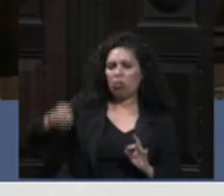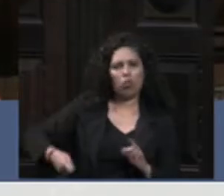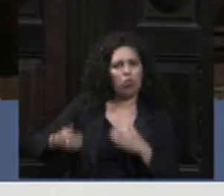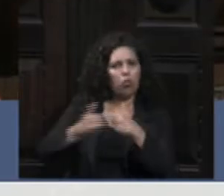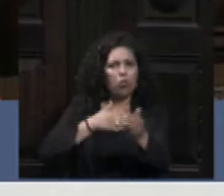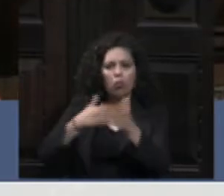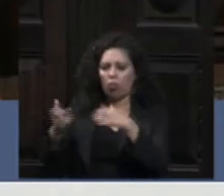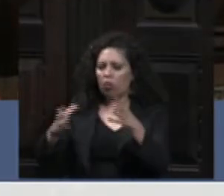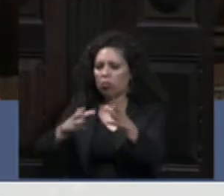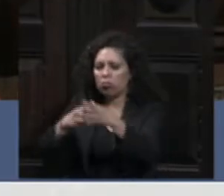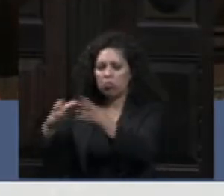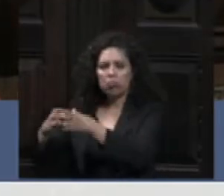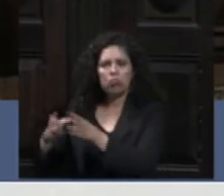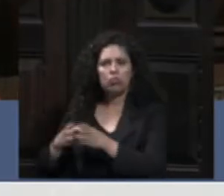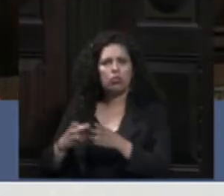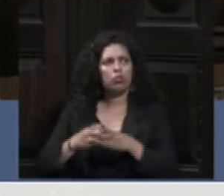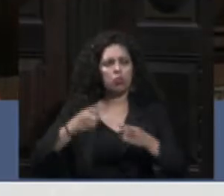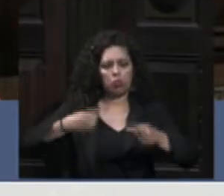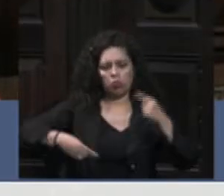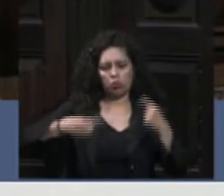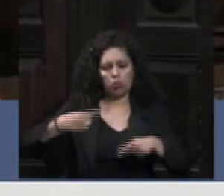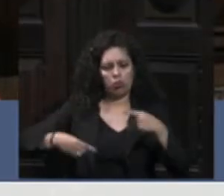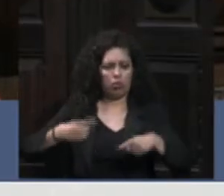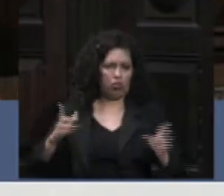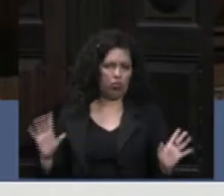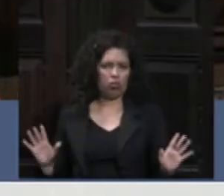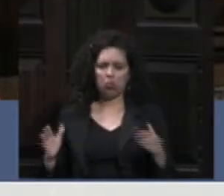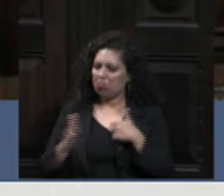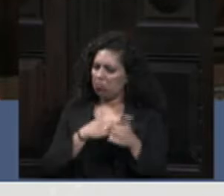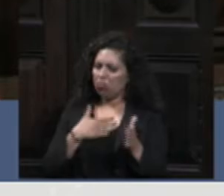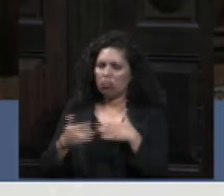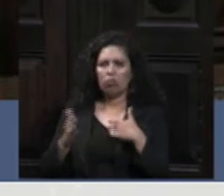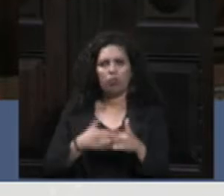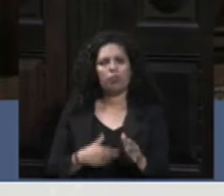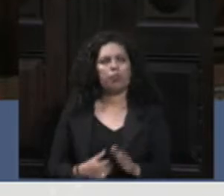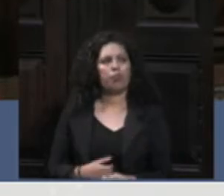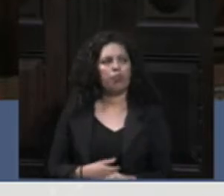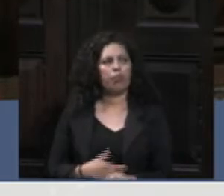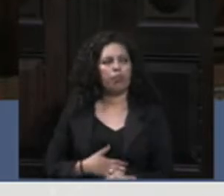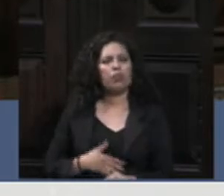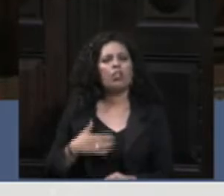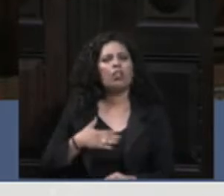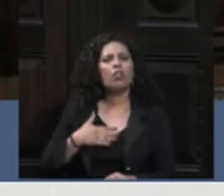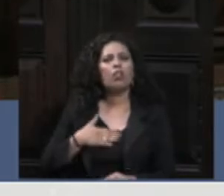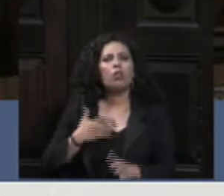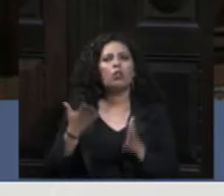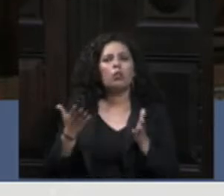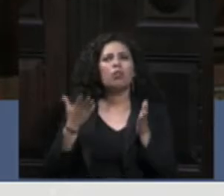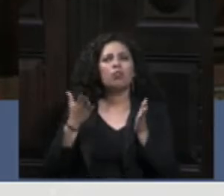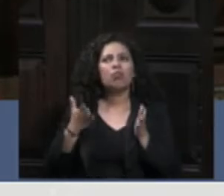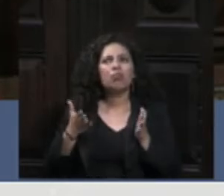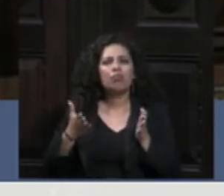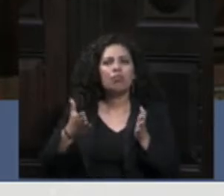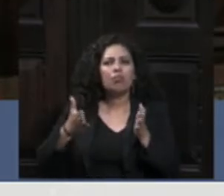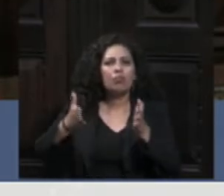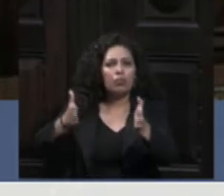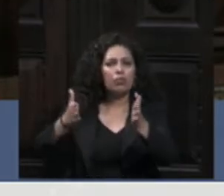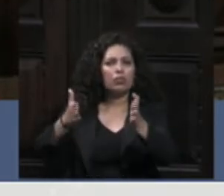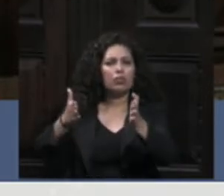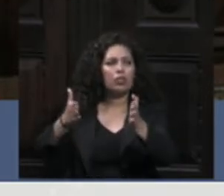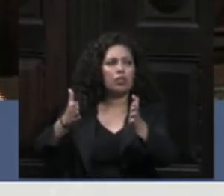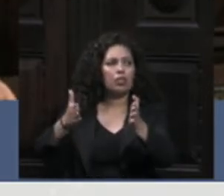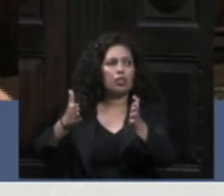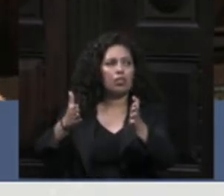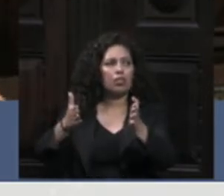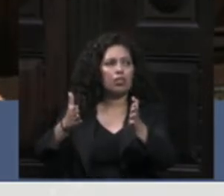direita. É que eu gostaria que houvesse um caminho para